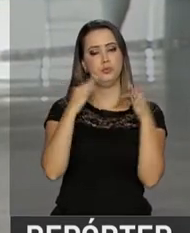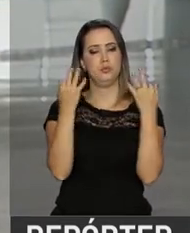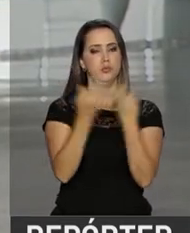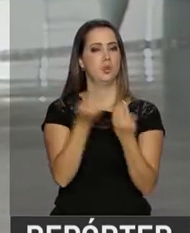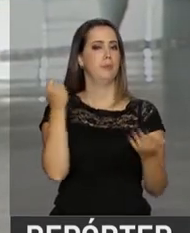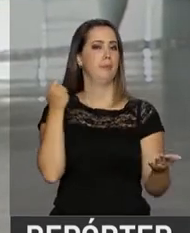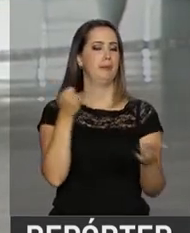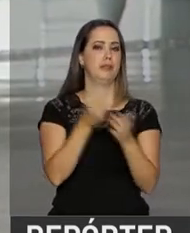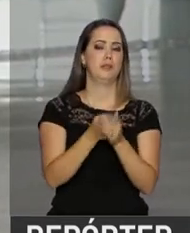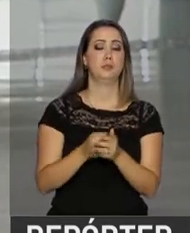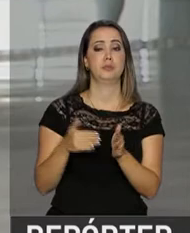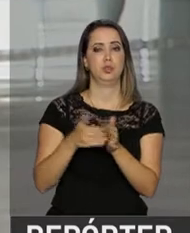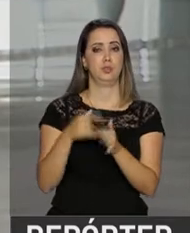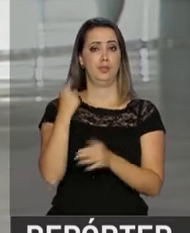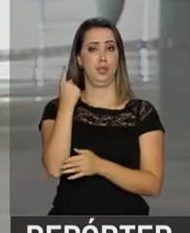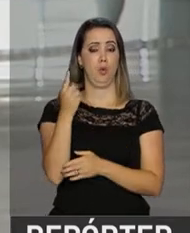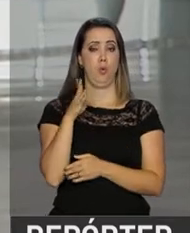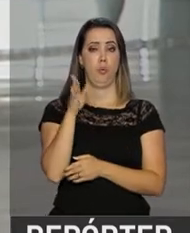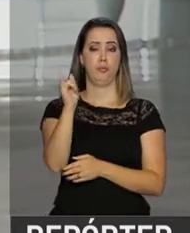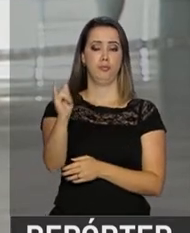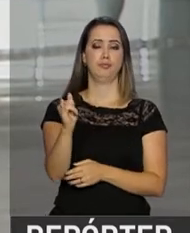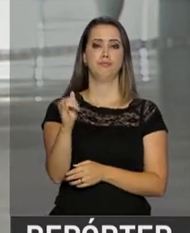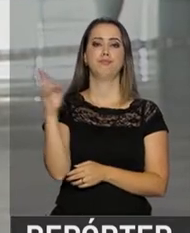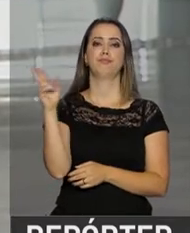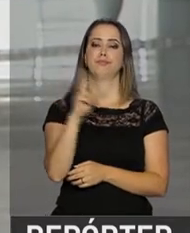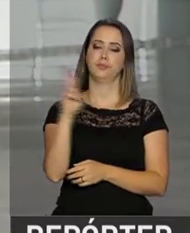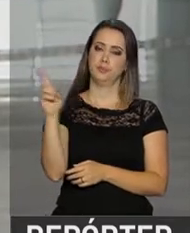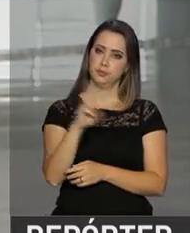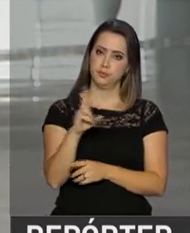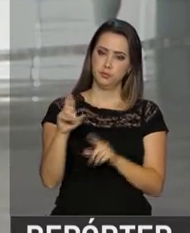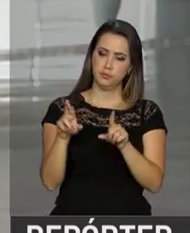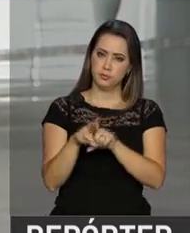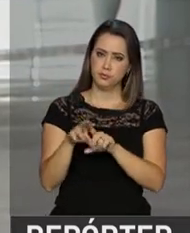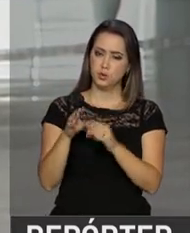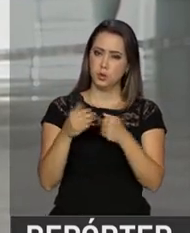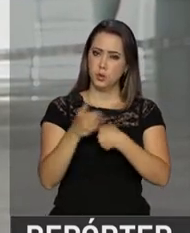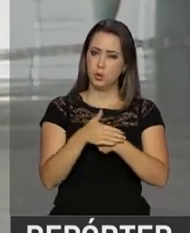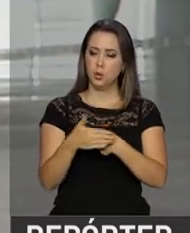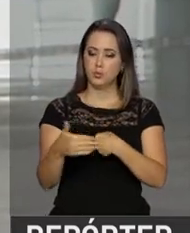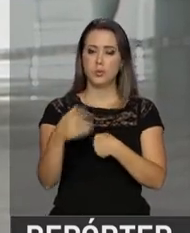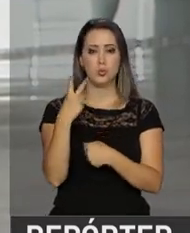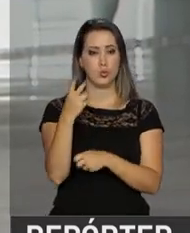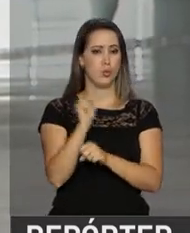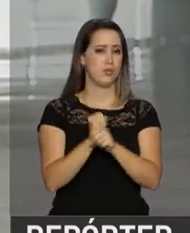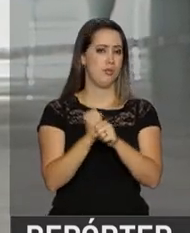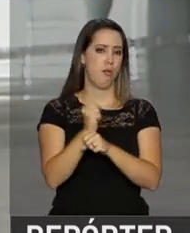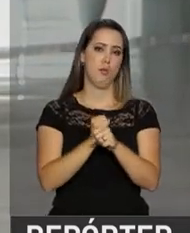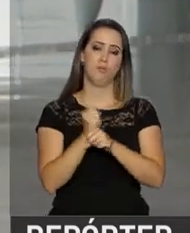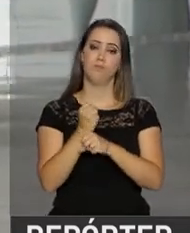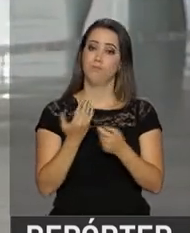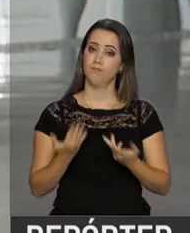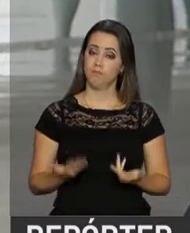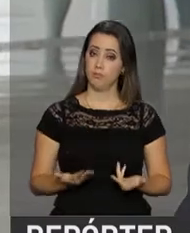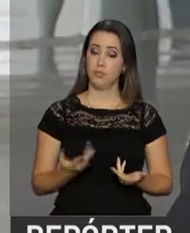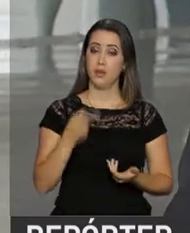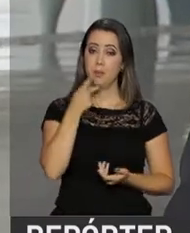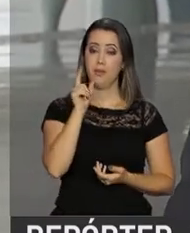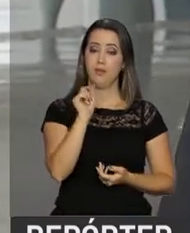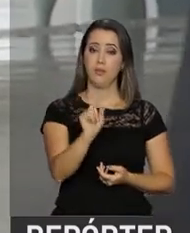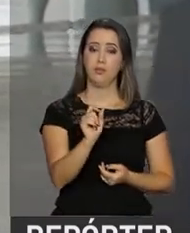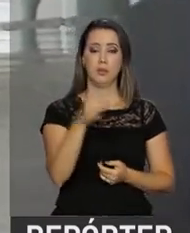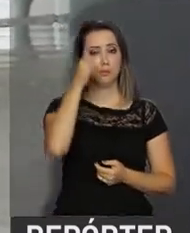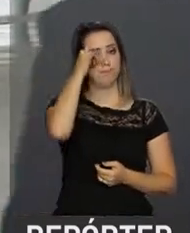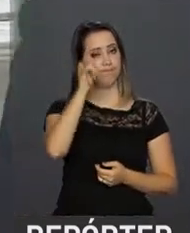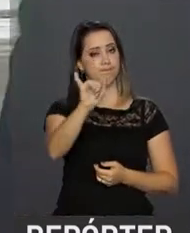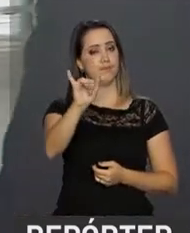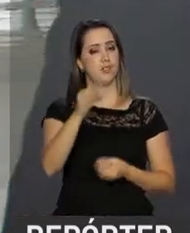de até um bilhão e trezentos milhões de reais no período de dois anos para falar sobre o combate a esse tipo